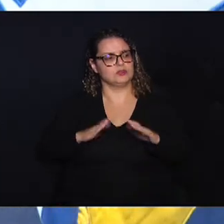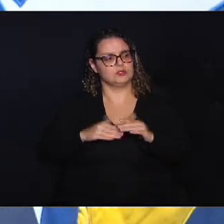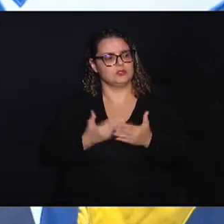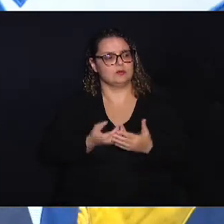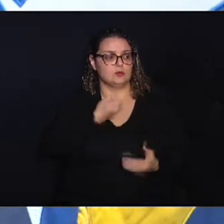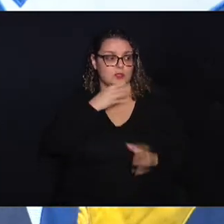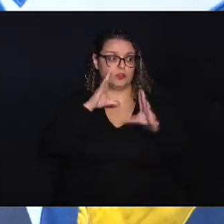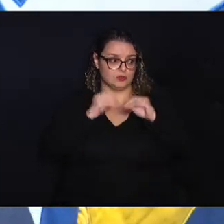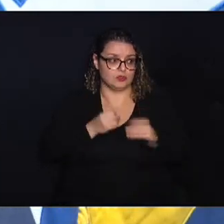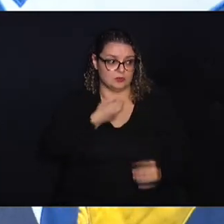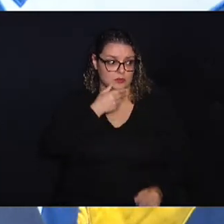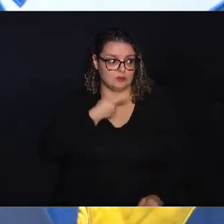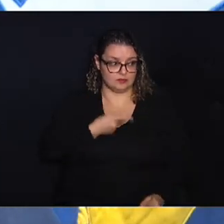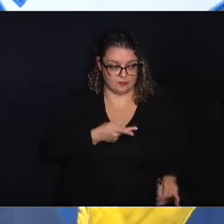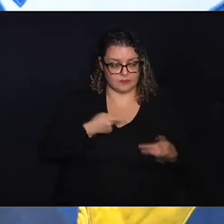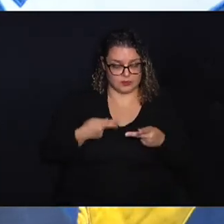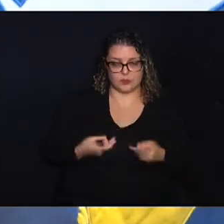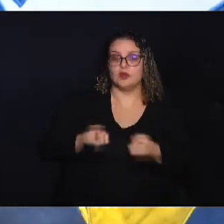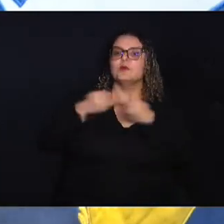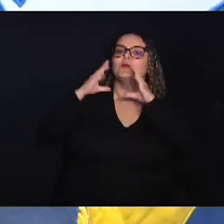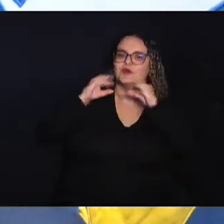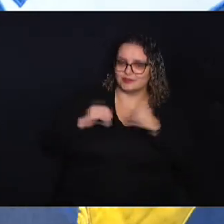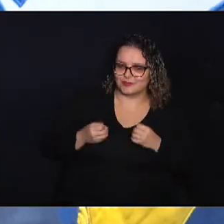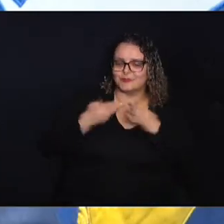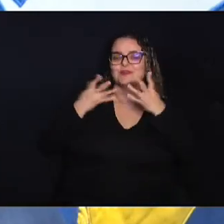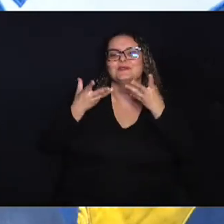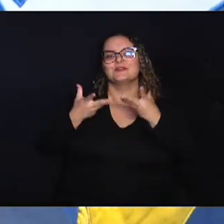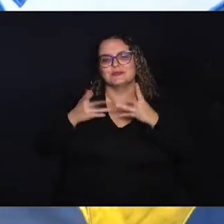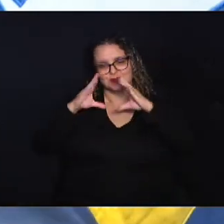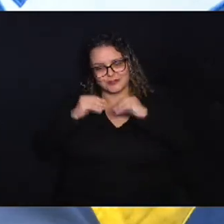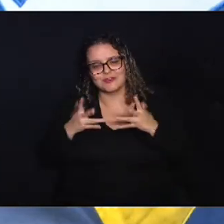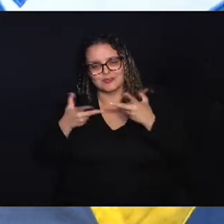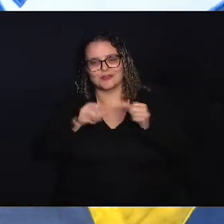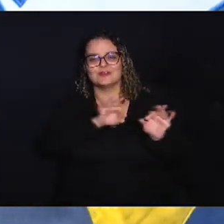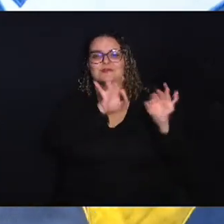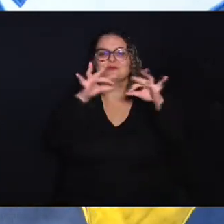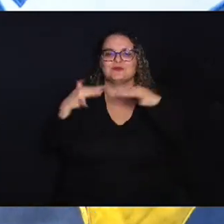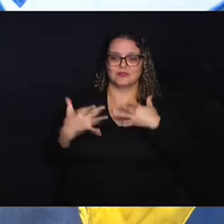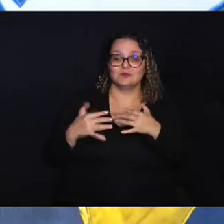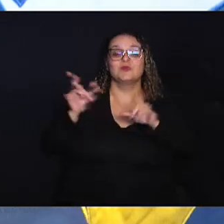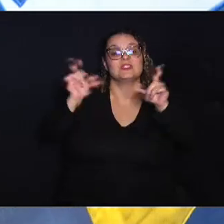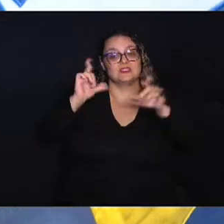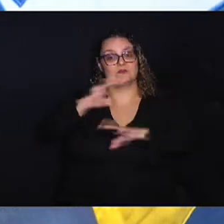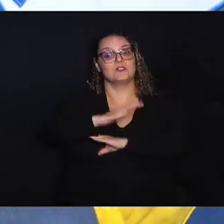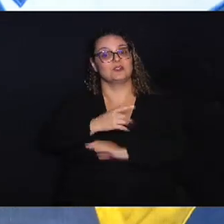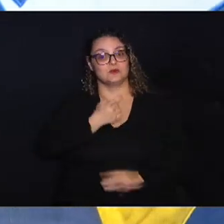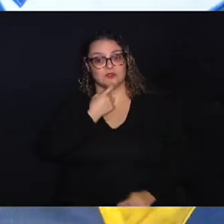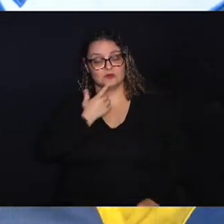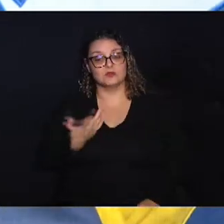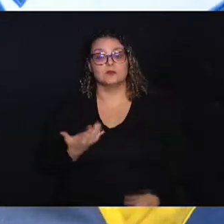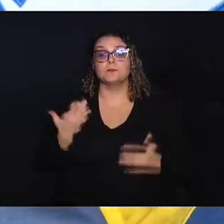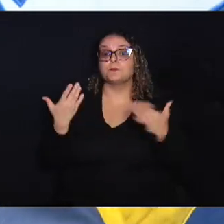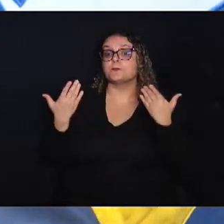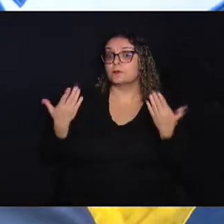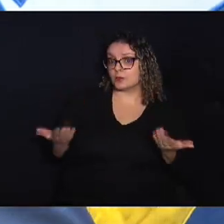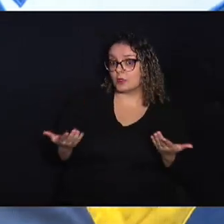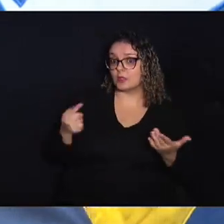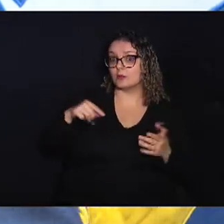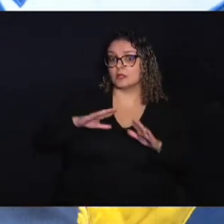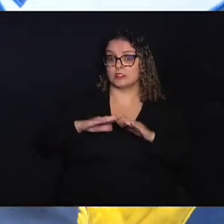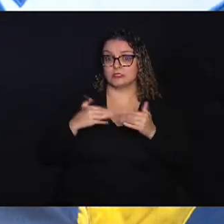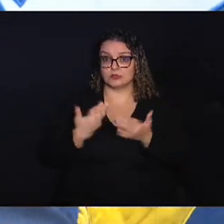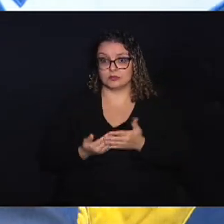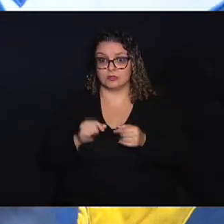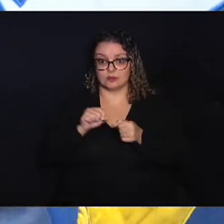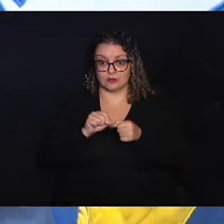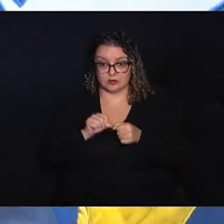seja bem-vindo. Boa noite a todos aqueles que nos acompanham agora pela TV Câmara. Então, esse requerimento que eu